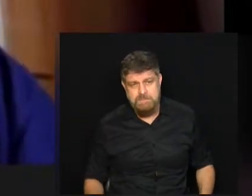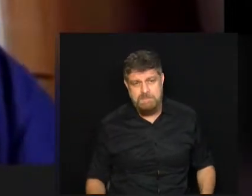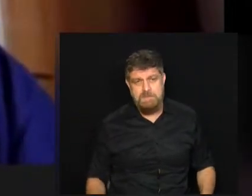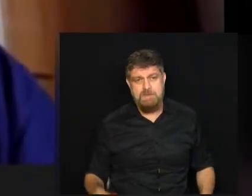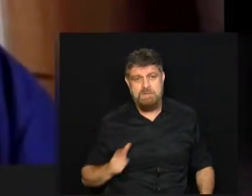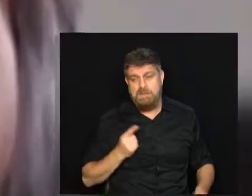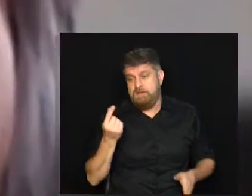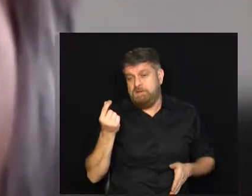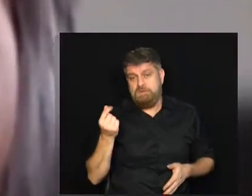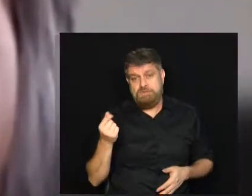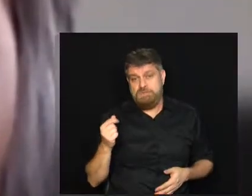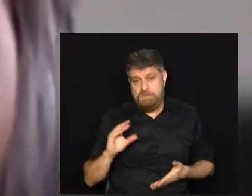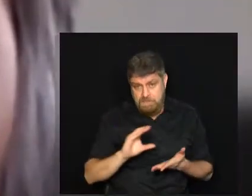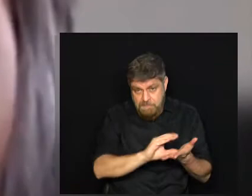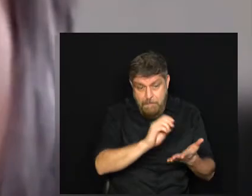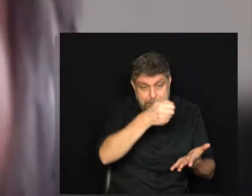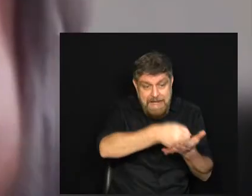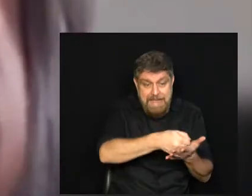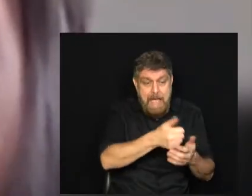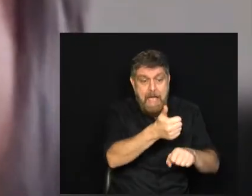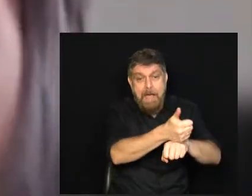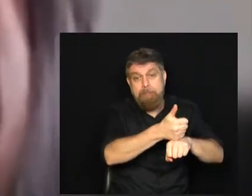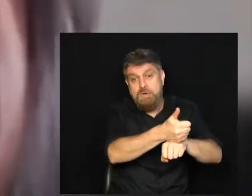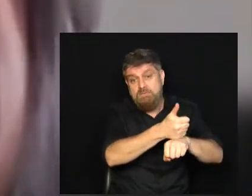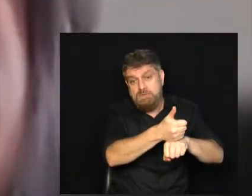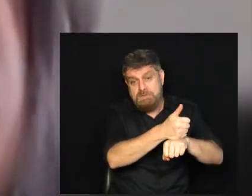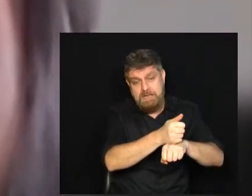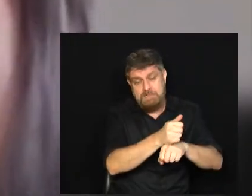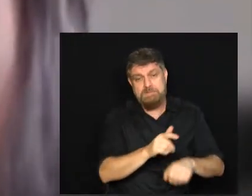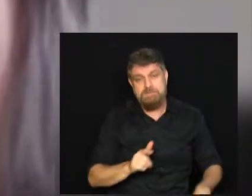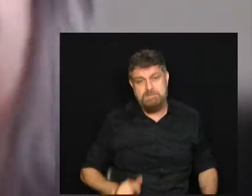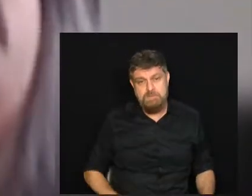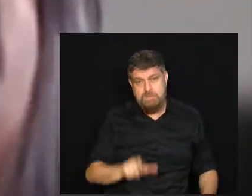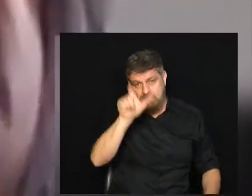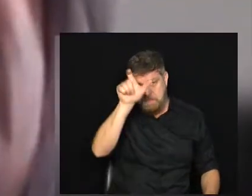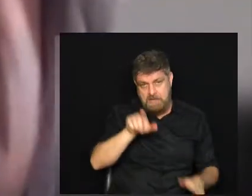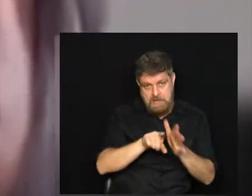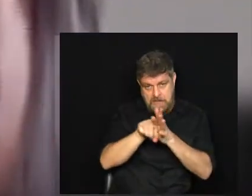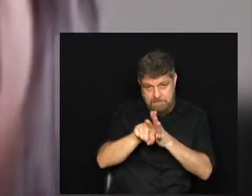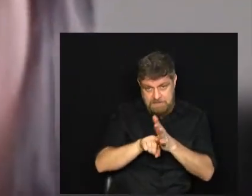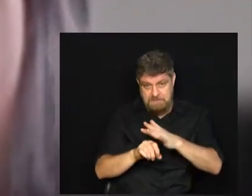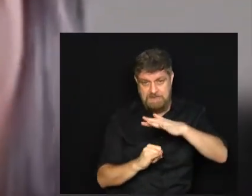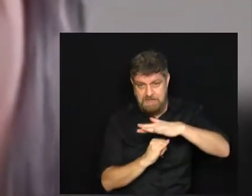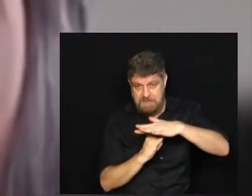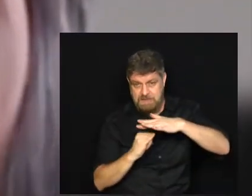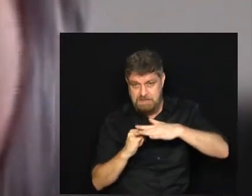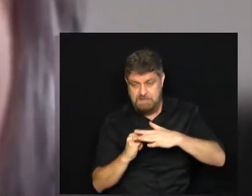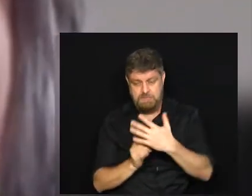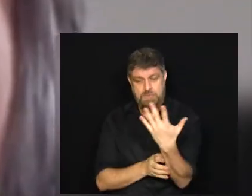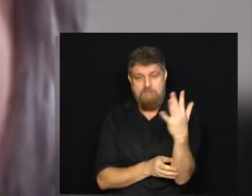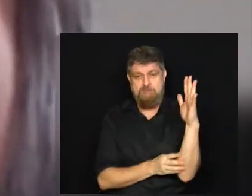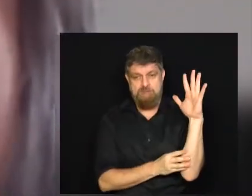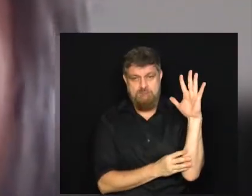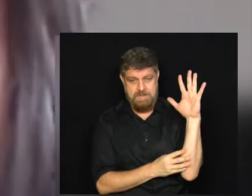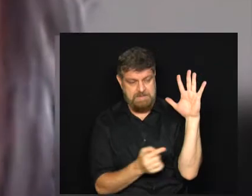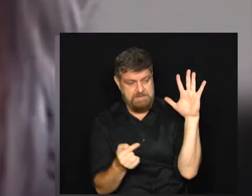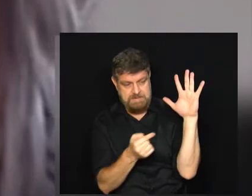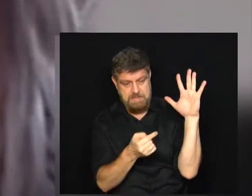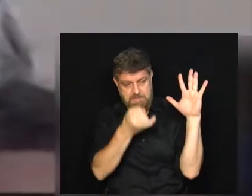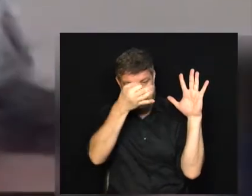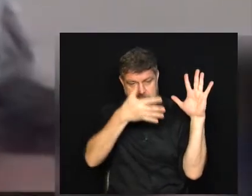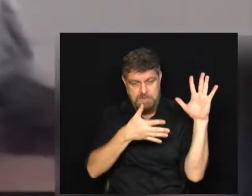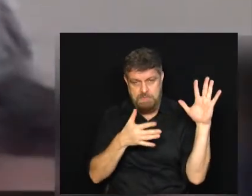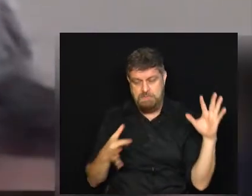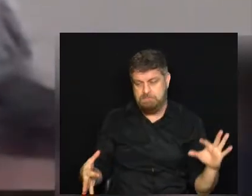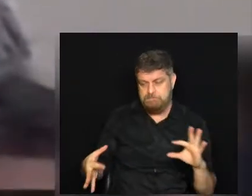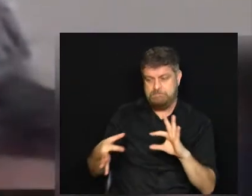recursos humanos. Por fim, a pesquisadora científica Helena Dutra, do Instituto Florestal, falou sobre uma fusão